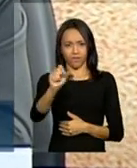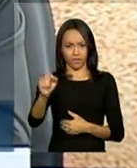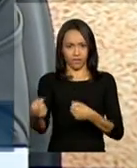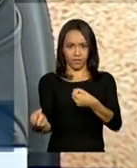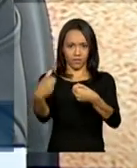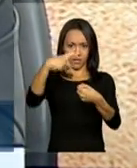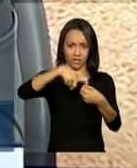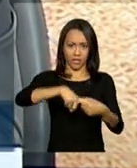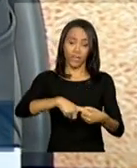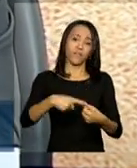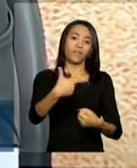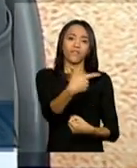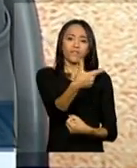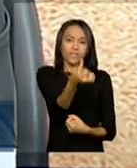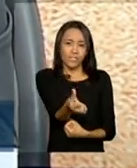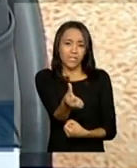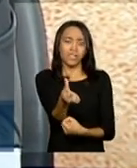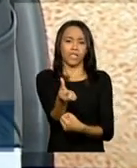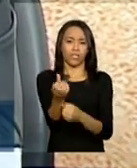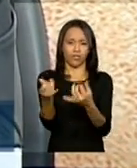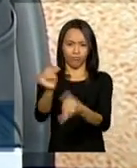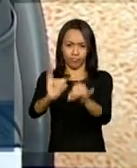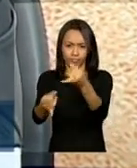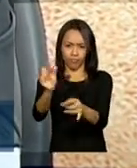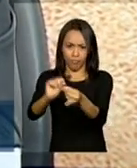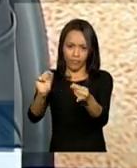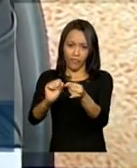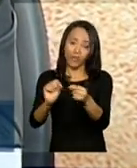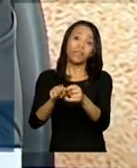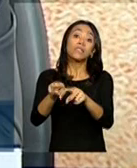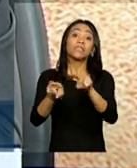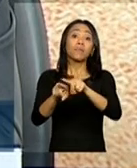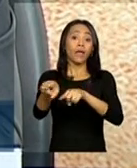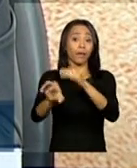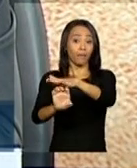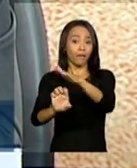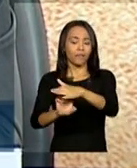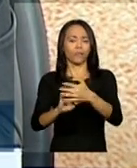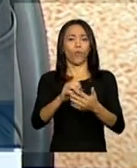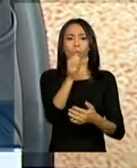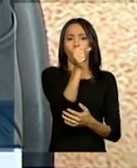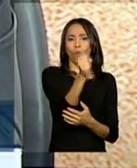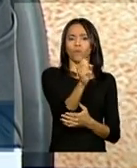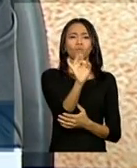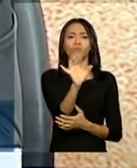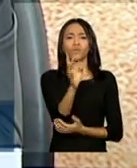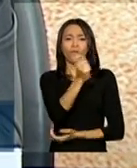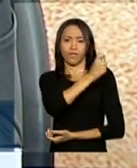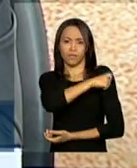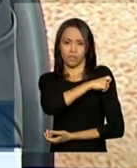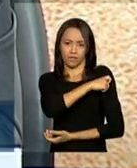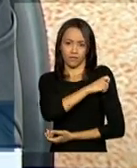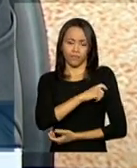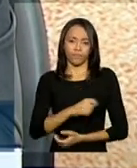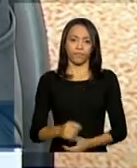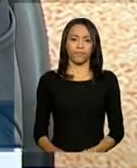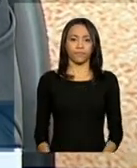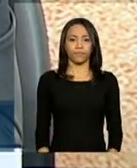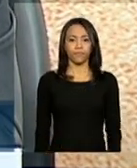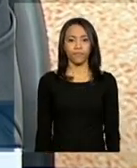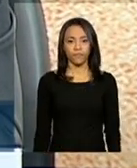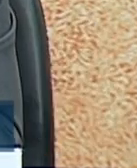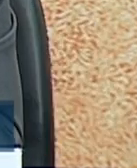26 de produtos biotecnológicos o Butantan participa com oito não apenas vacina Butantã tá entrando no campo dos